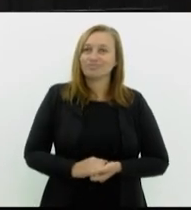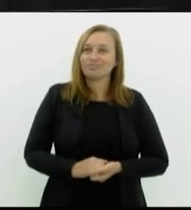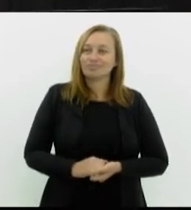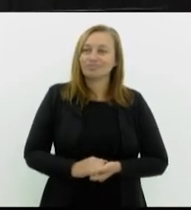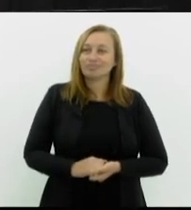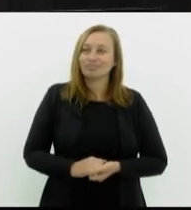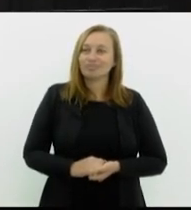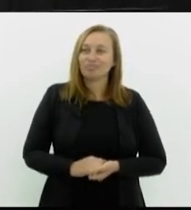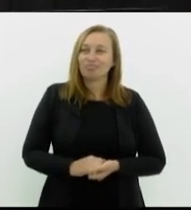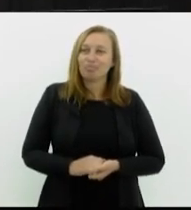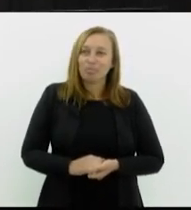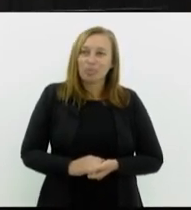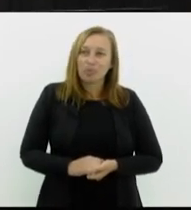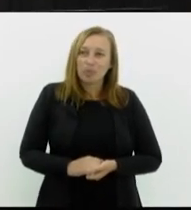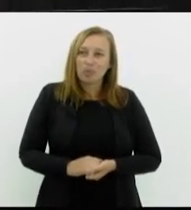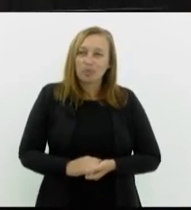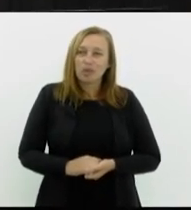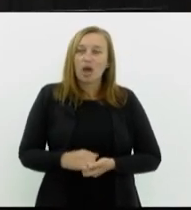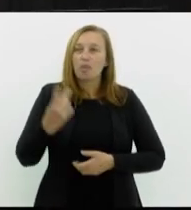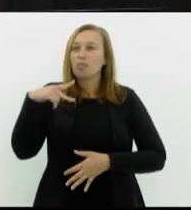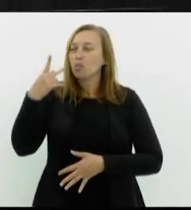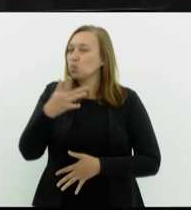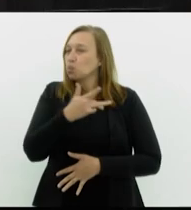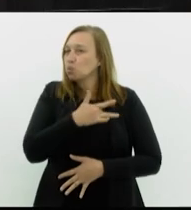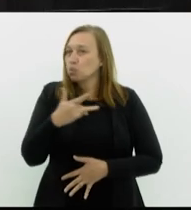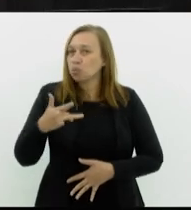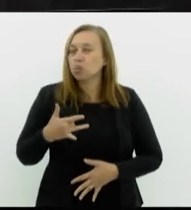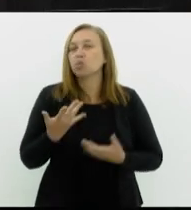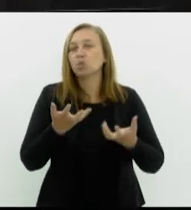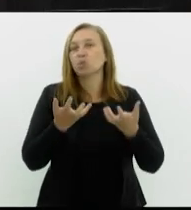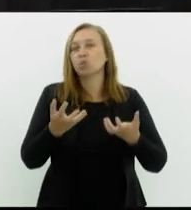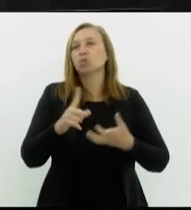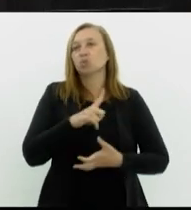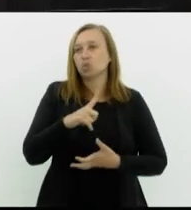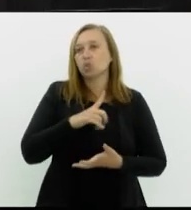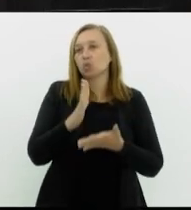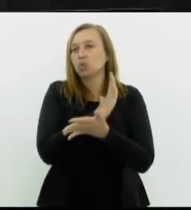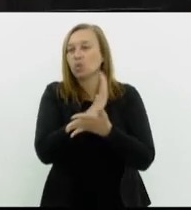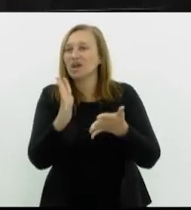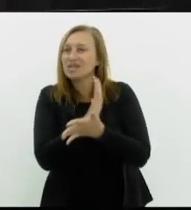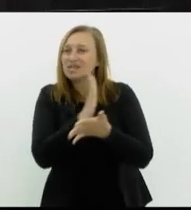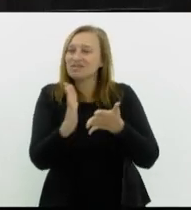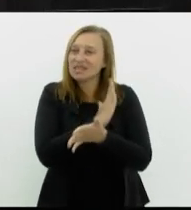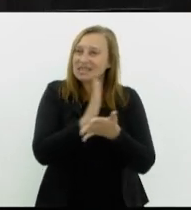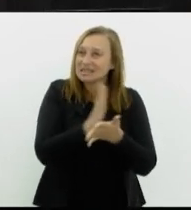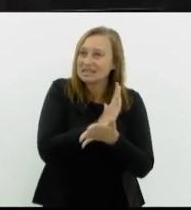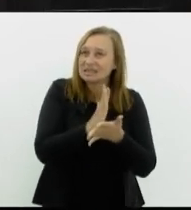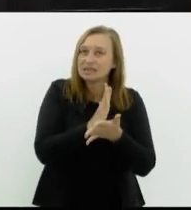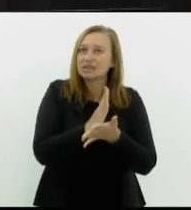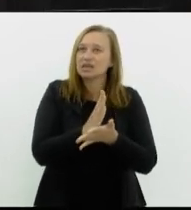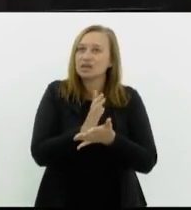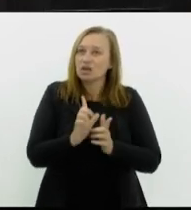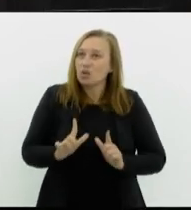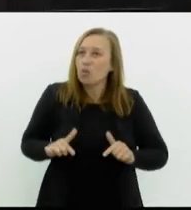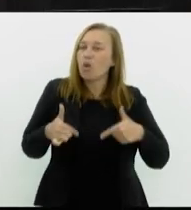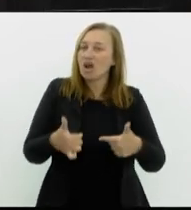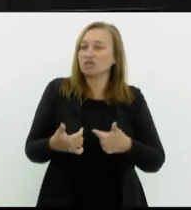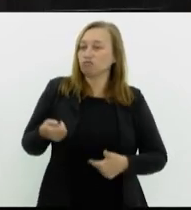proatividade política e saudável que eu gostaria de ter. Eu, às vezes, sou proativo na